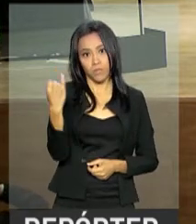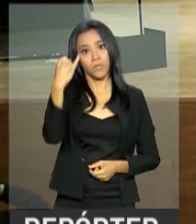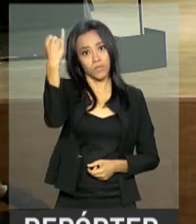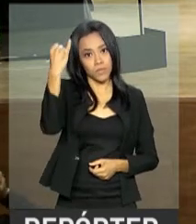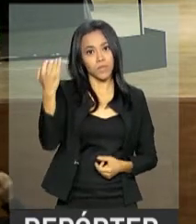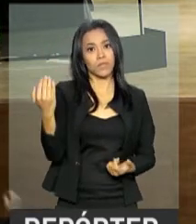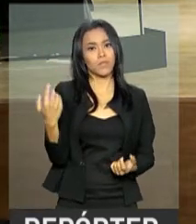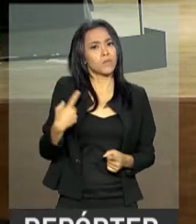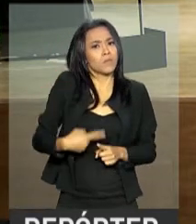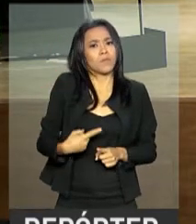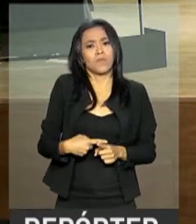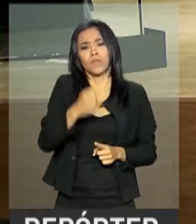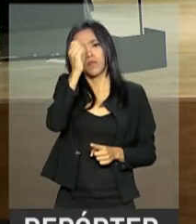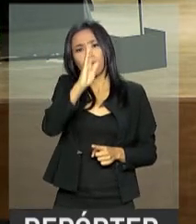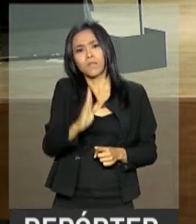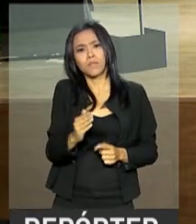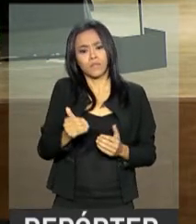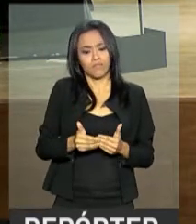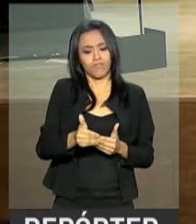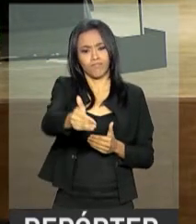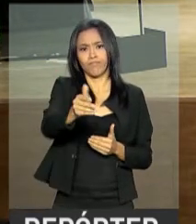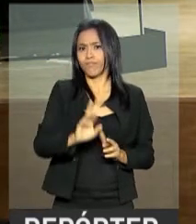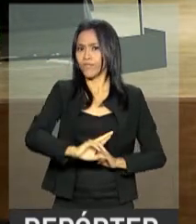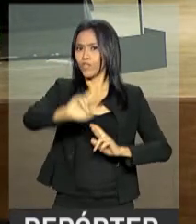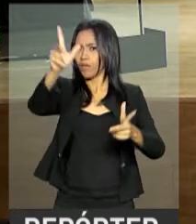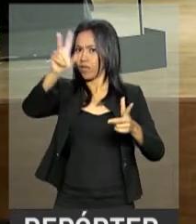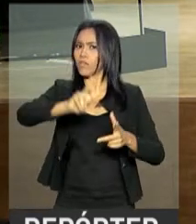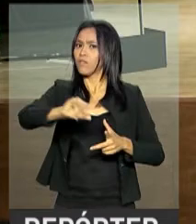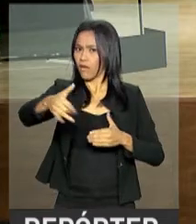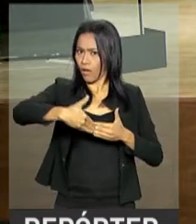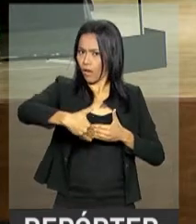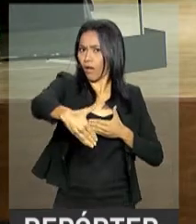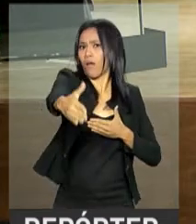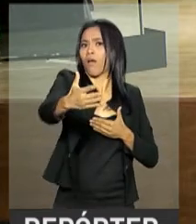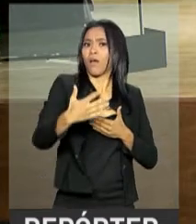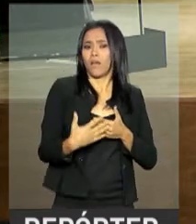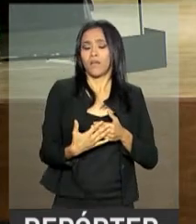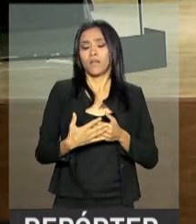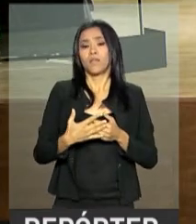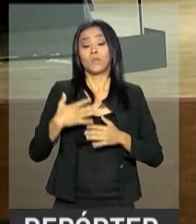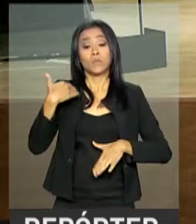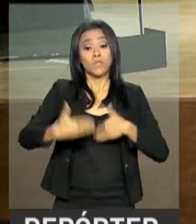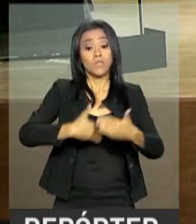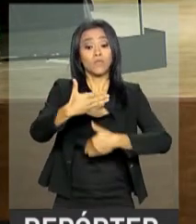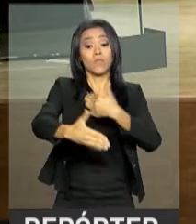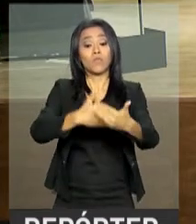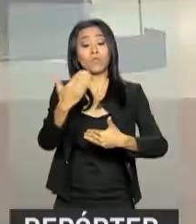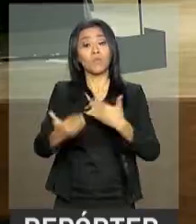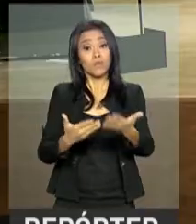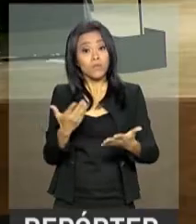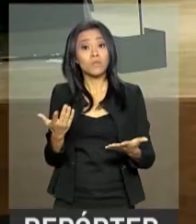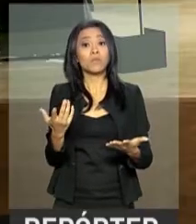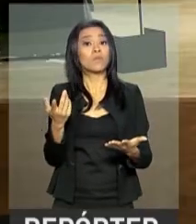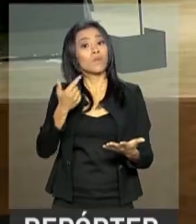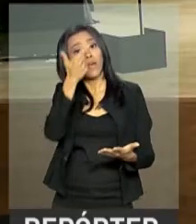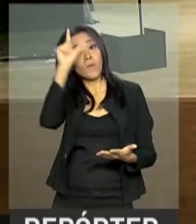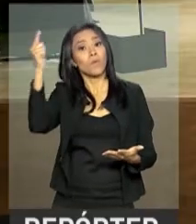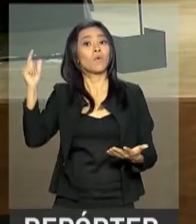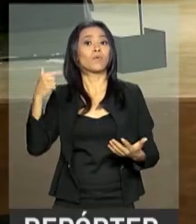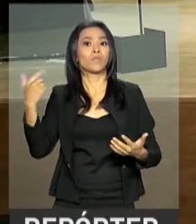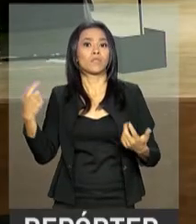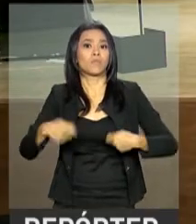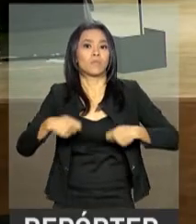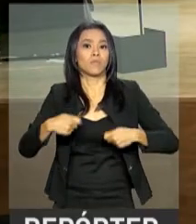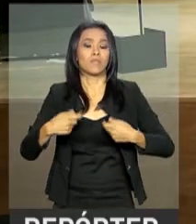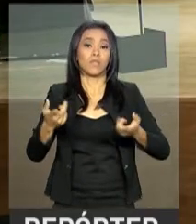porque o brasil será diferente as necessidades do desenvolvimento do país serão outras o bnds será o